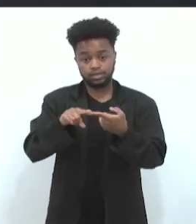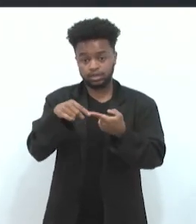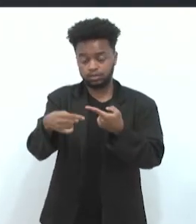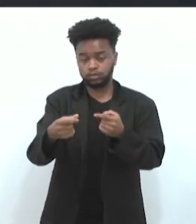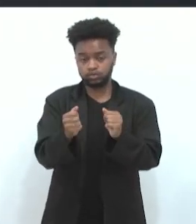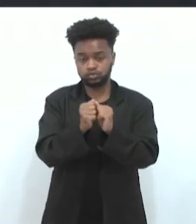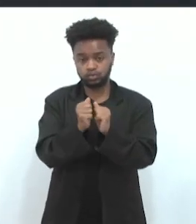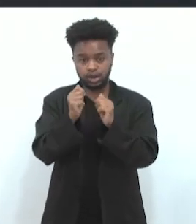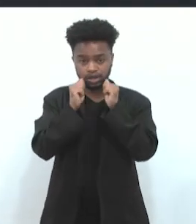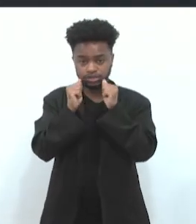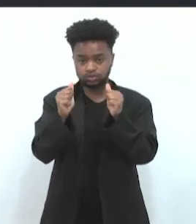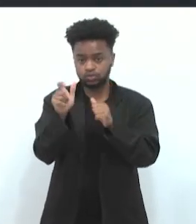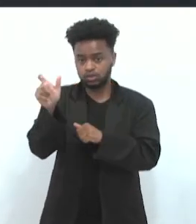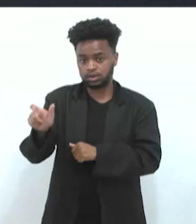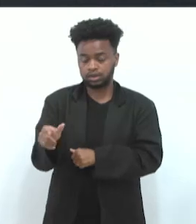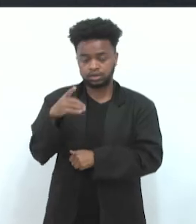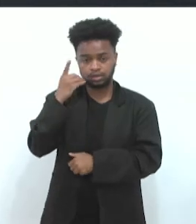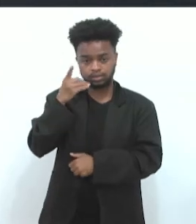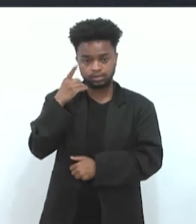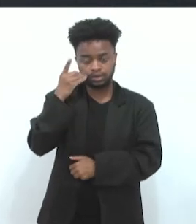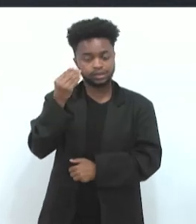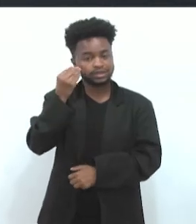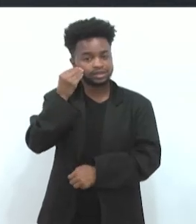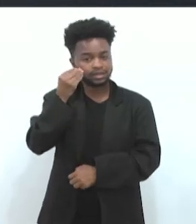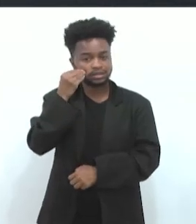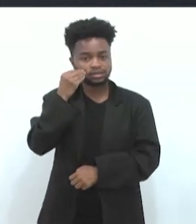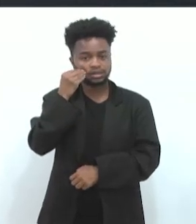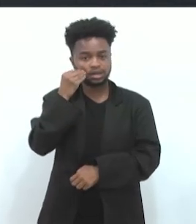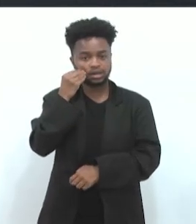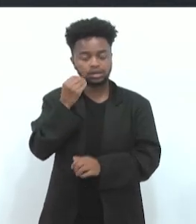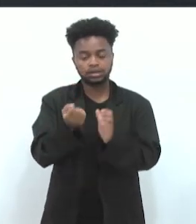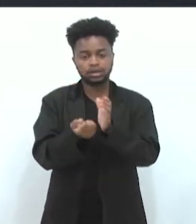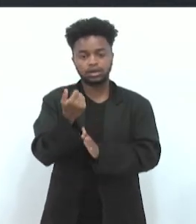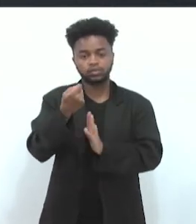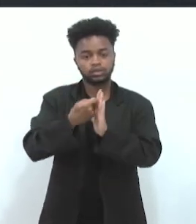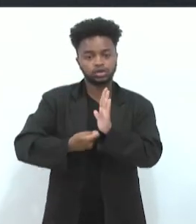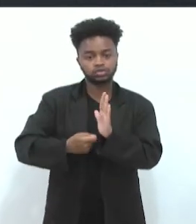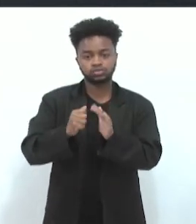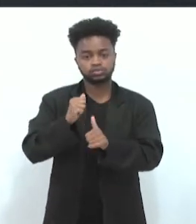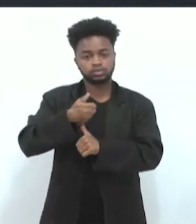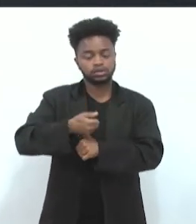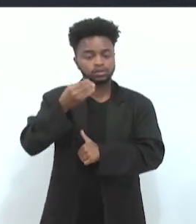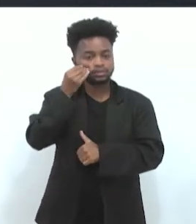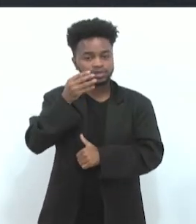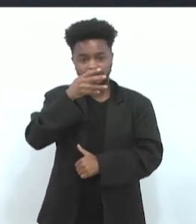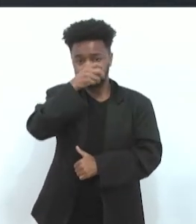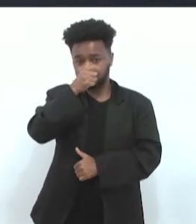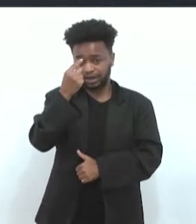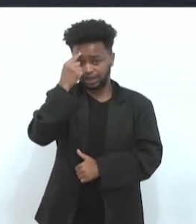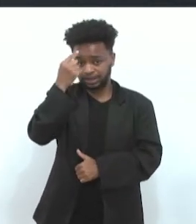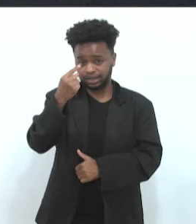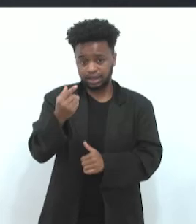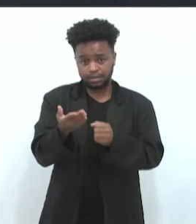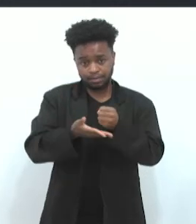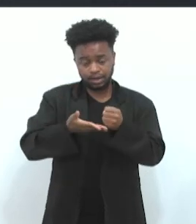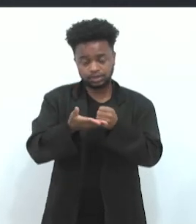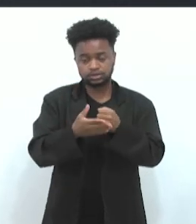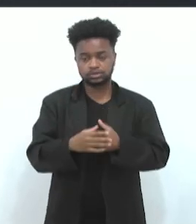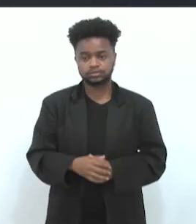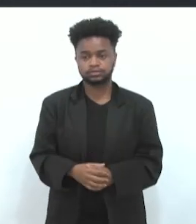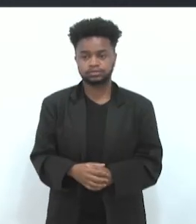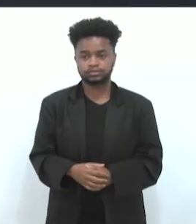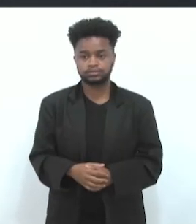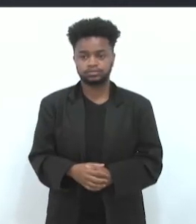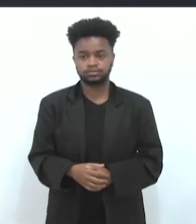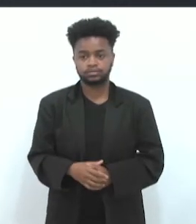com a assessoria daquele deputado, tentar fazer um substitutivo para salvar a ideia original, que era Esse era projeto não crível. foi em regime de urgência,